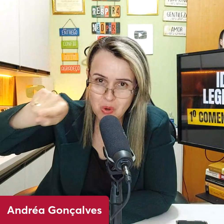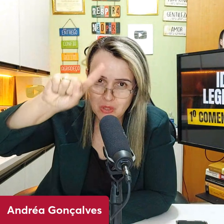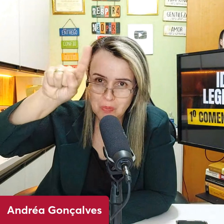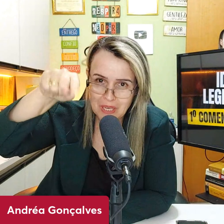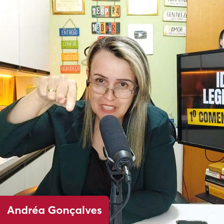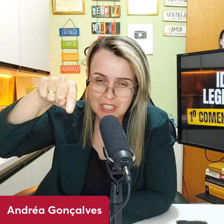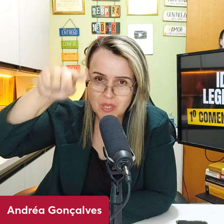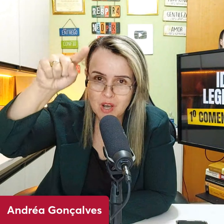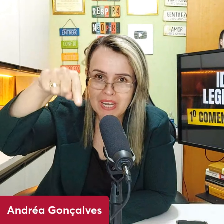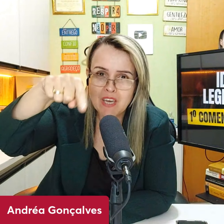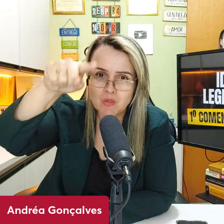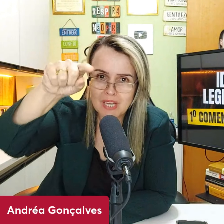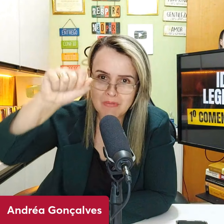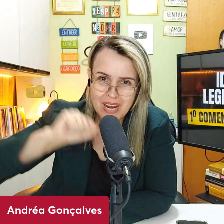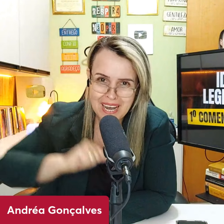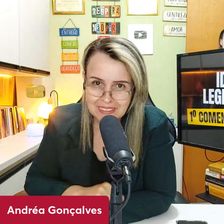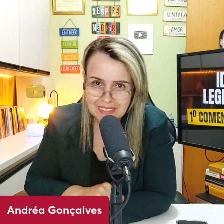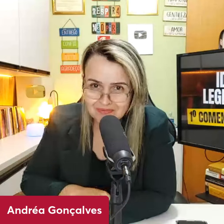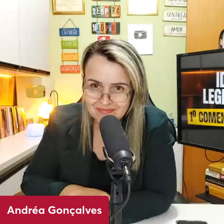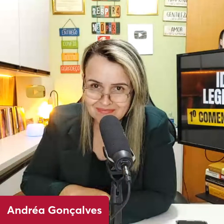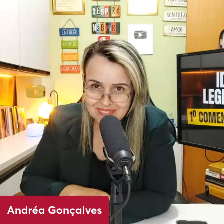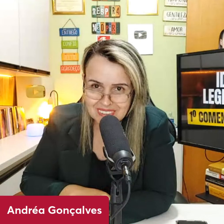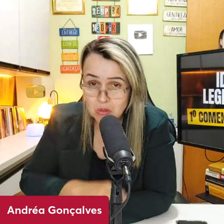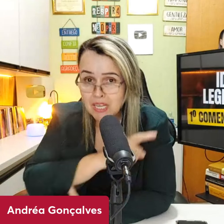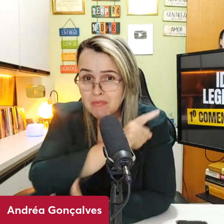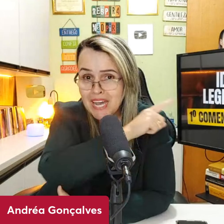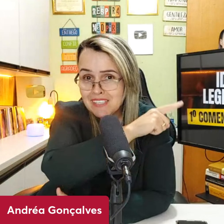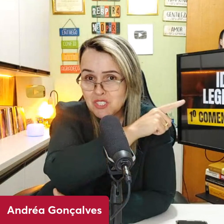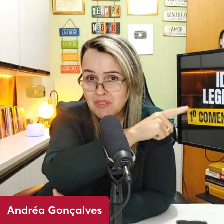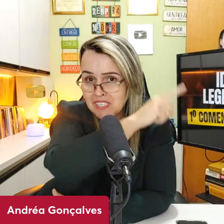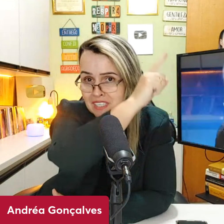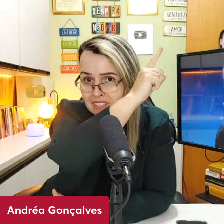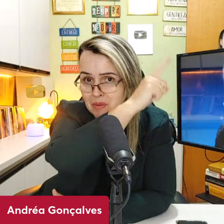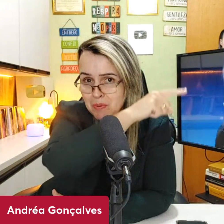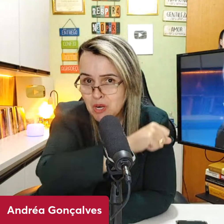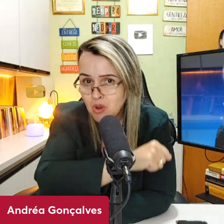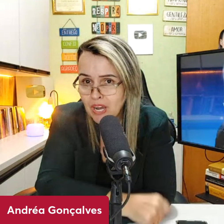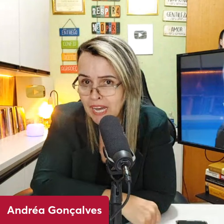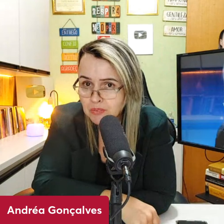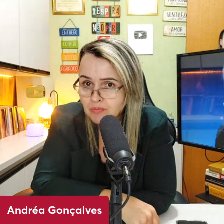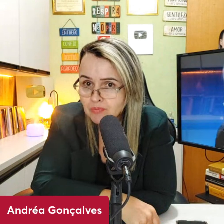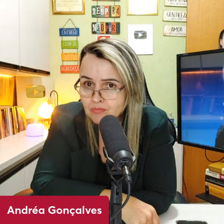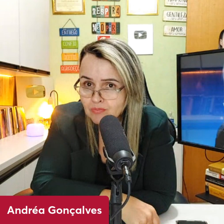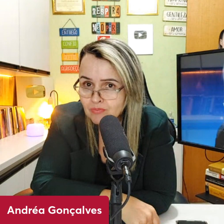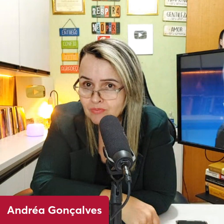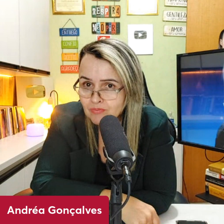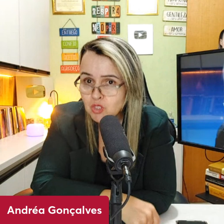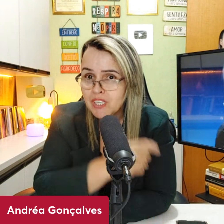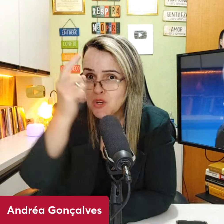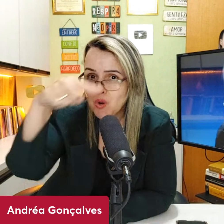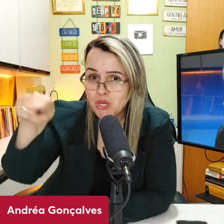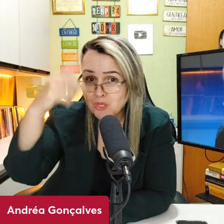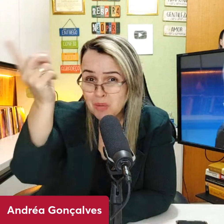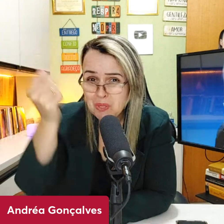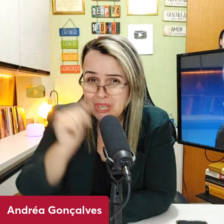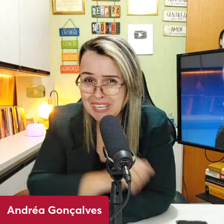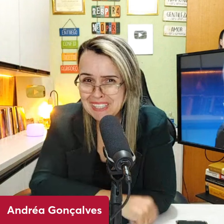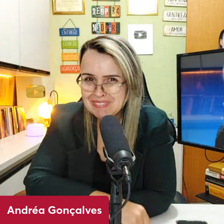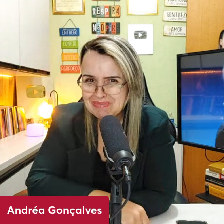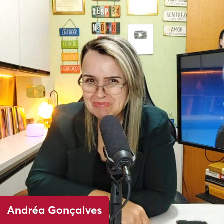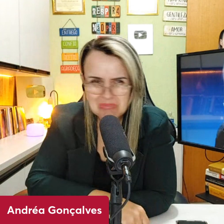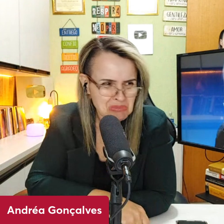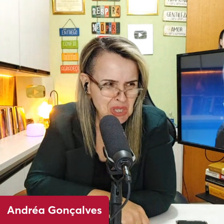perna e correu do pleito eleitoral quem Gustavo Gaia Gustavo Gaia se tivesse aqui ele tava em primeiro colocado só que ele correu não sei